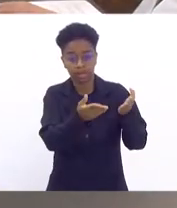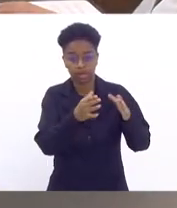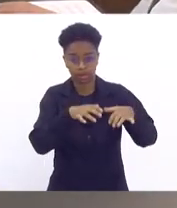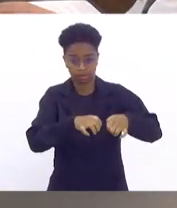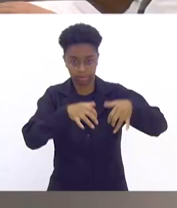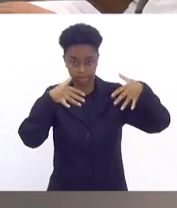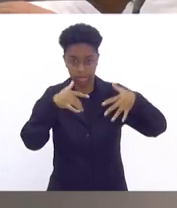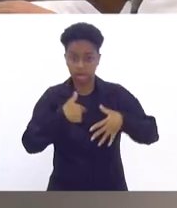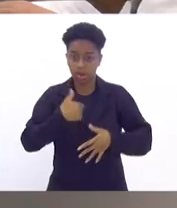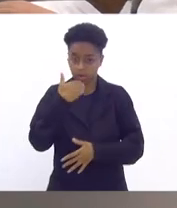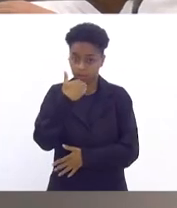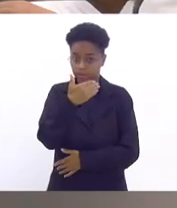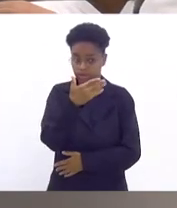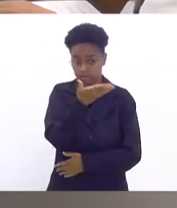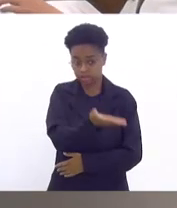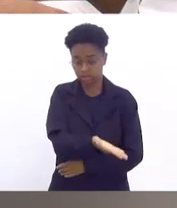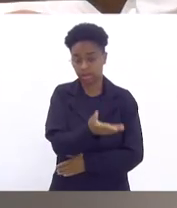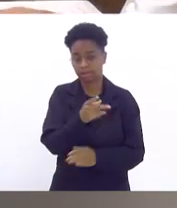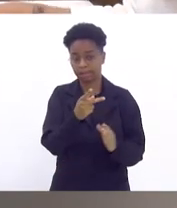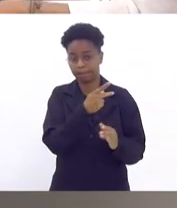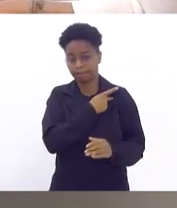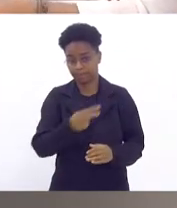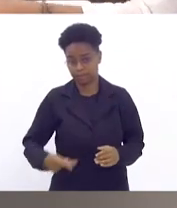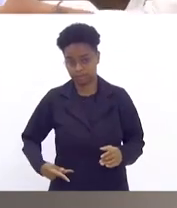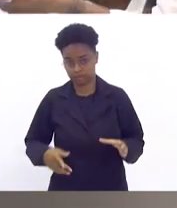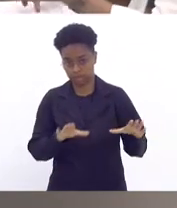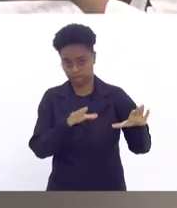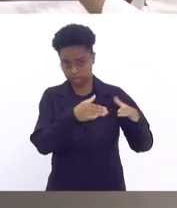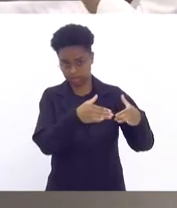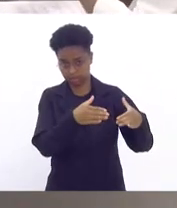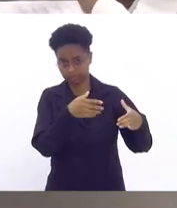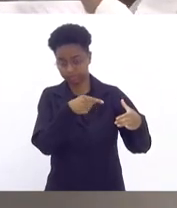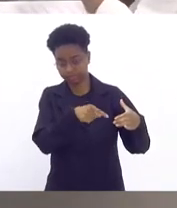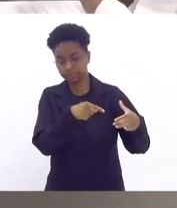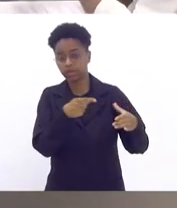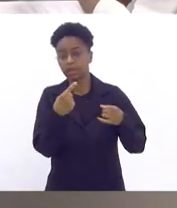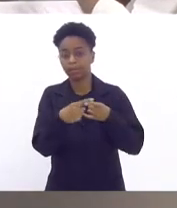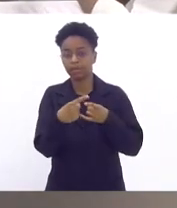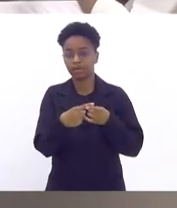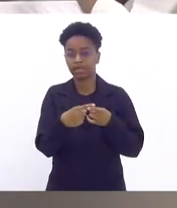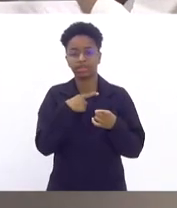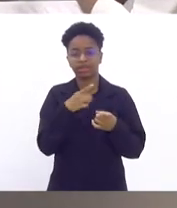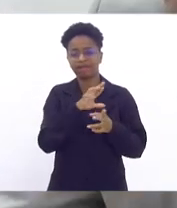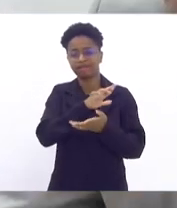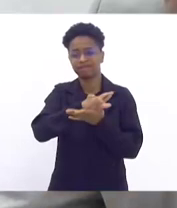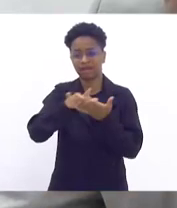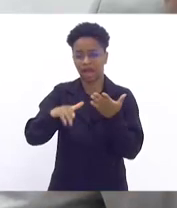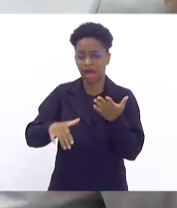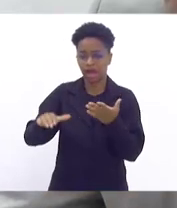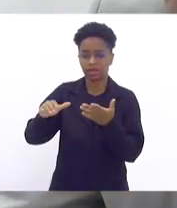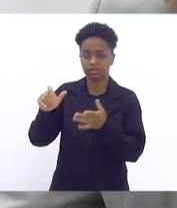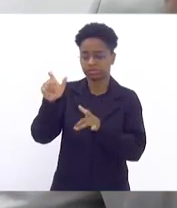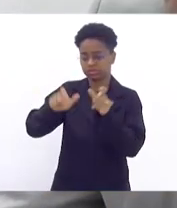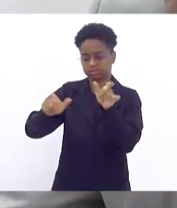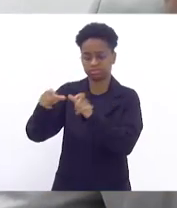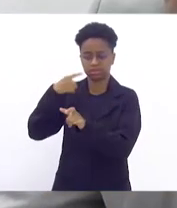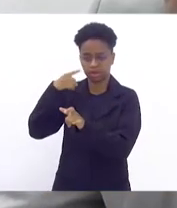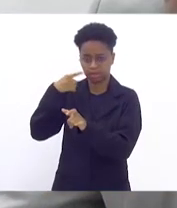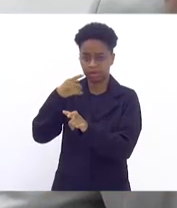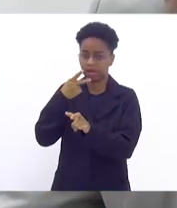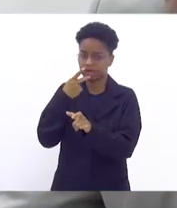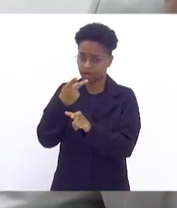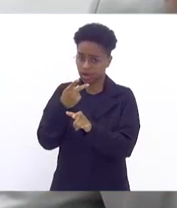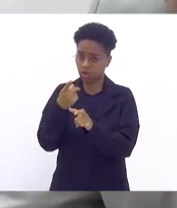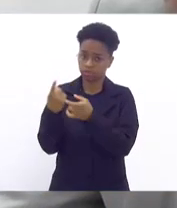cobrança lá um pedido à presidência para Porque recebi de diferentes colegas de bancadas diferentes essa